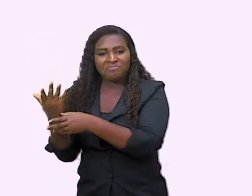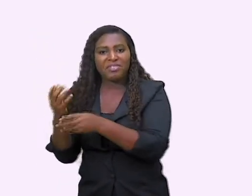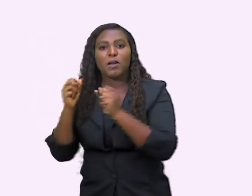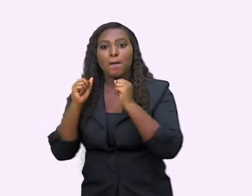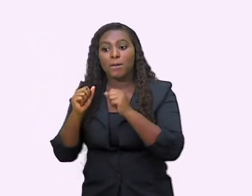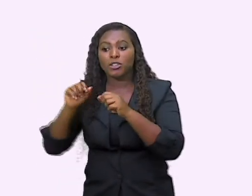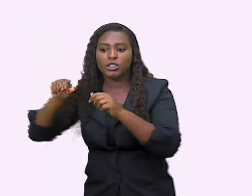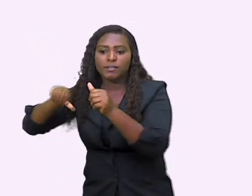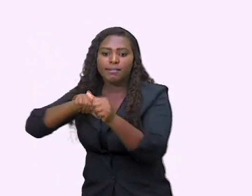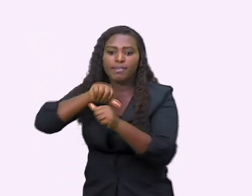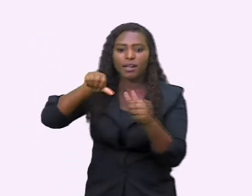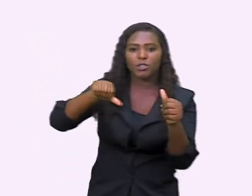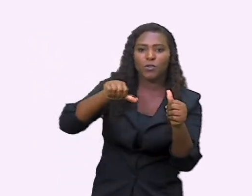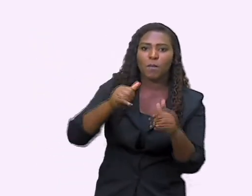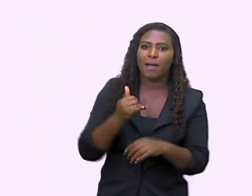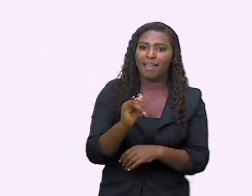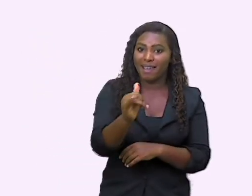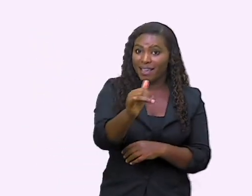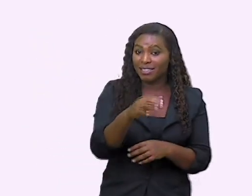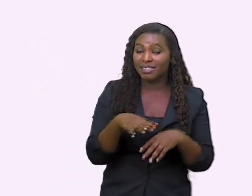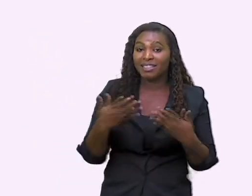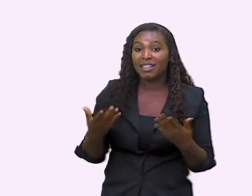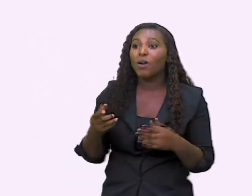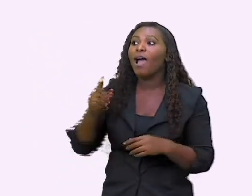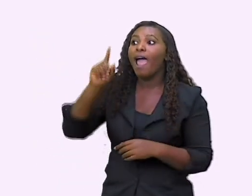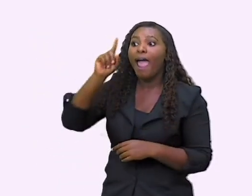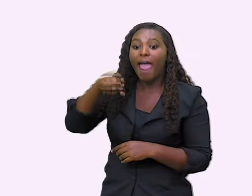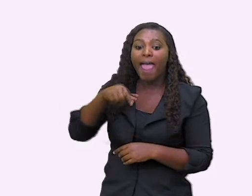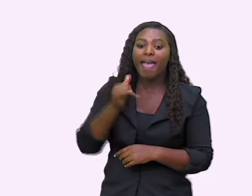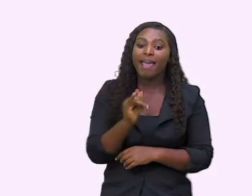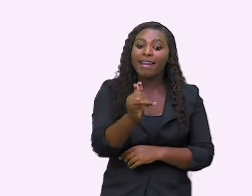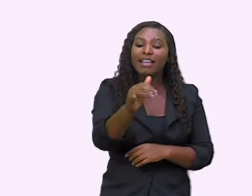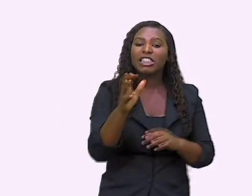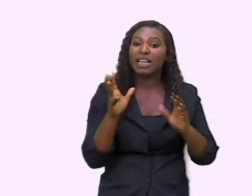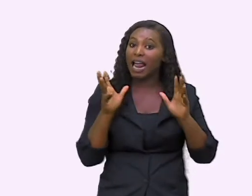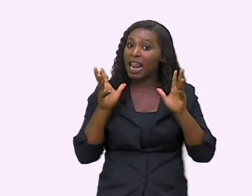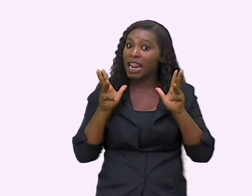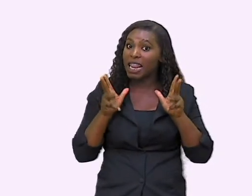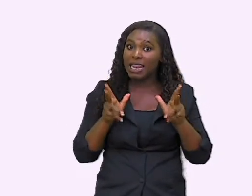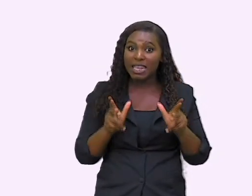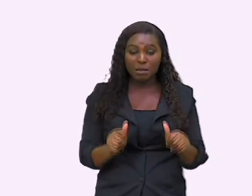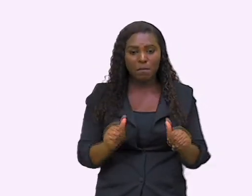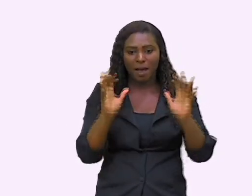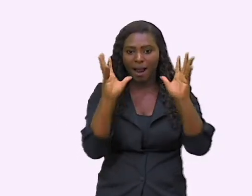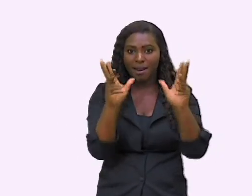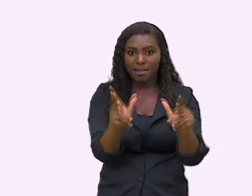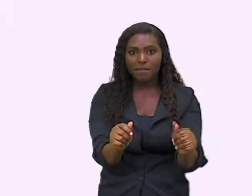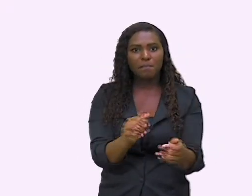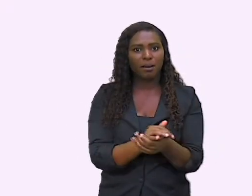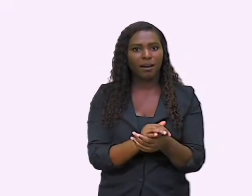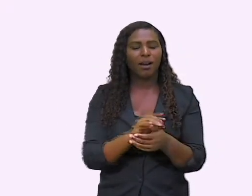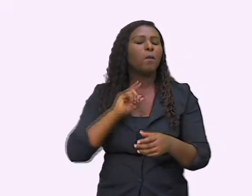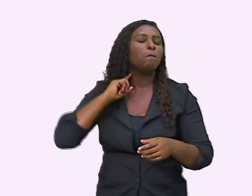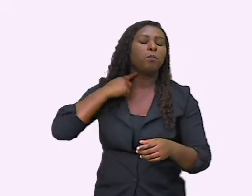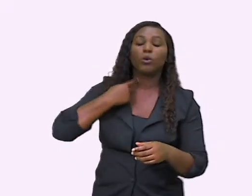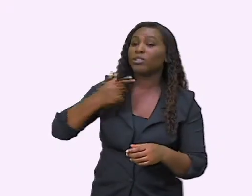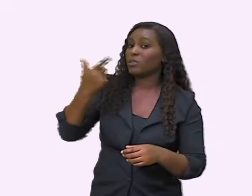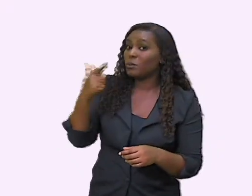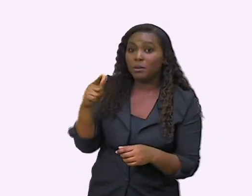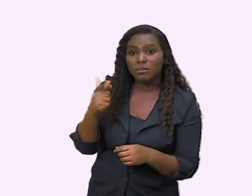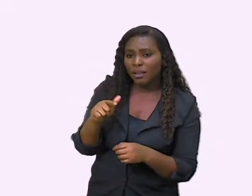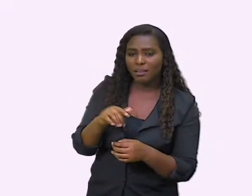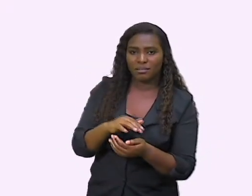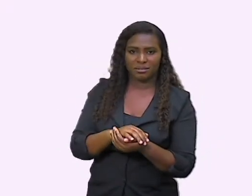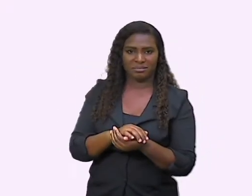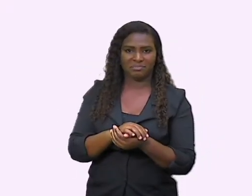energia limpa, a energia solar é uma das fontes alternativas mais promissoras para a obtenção